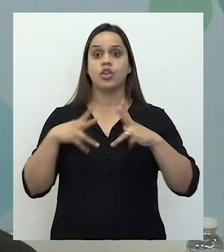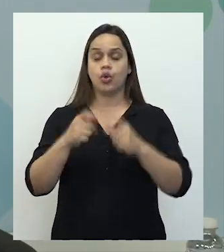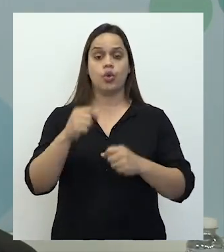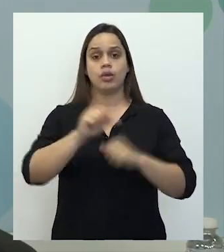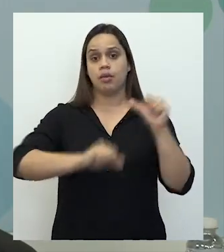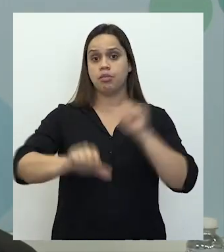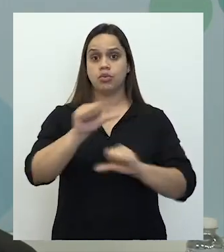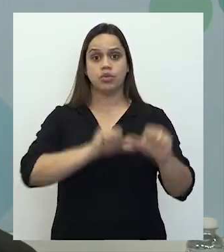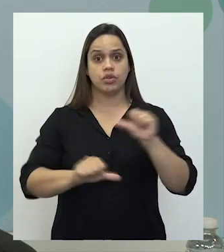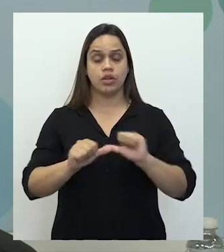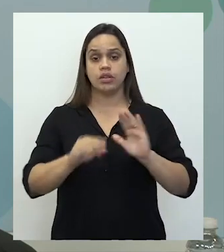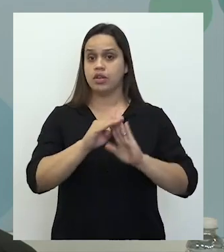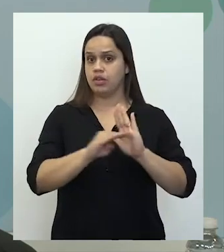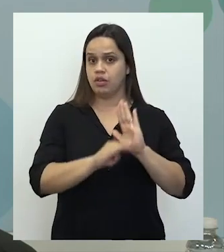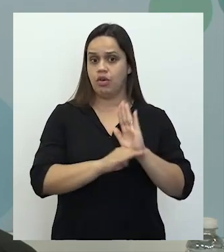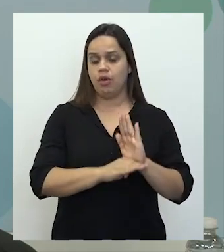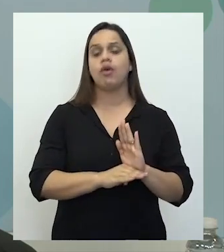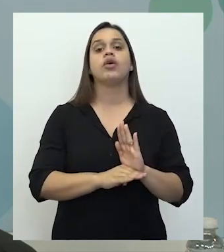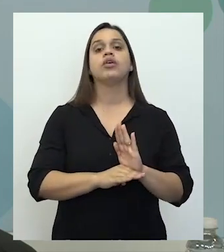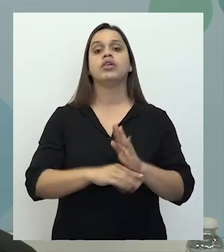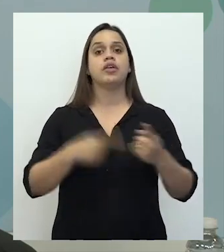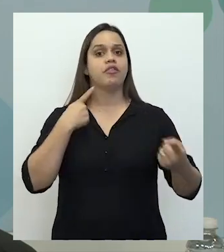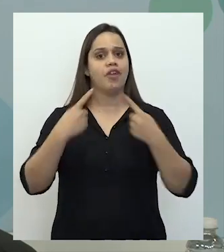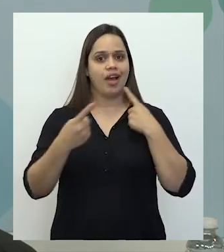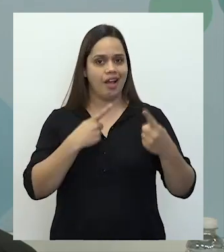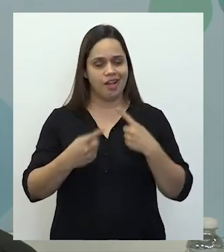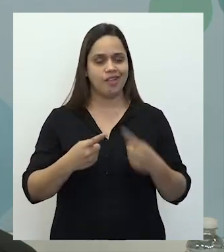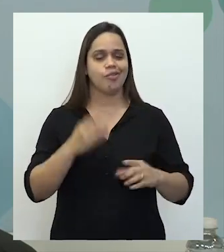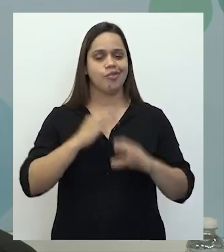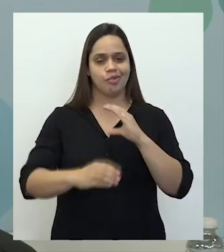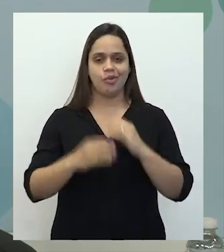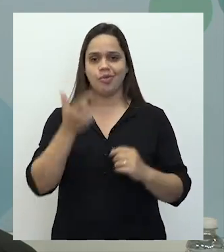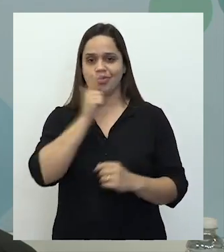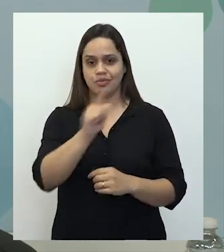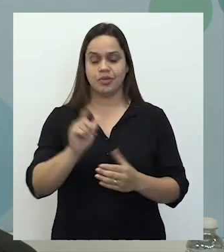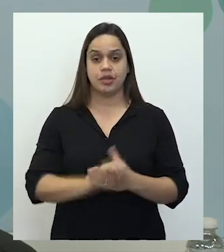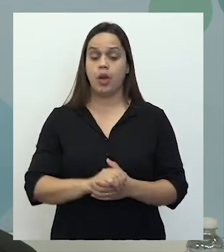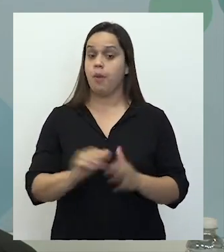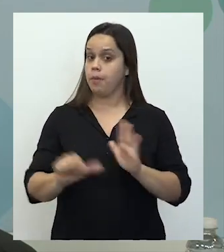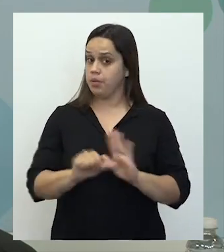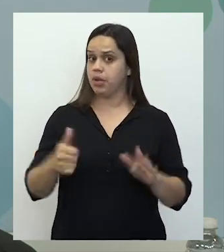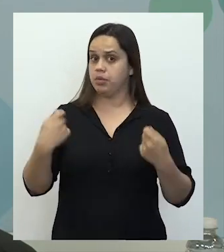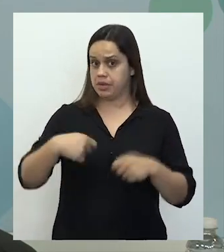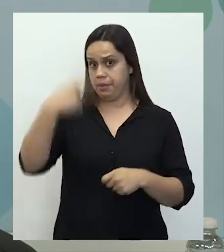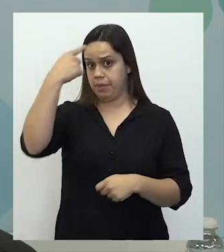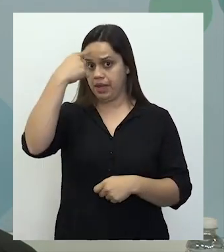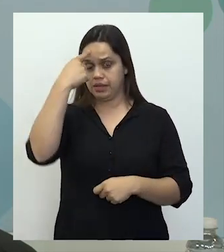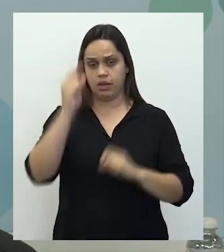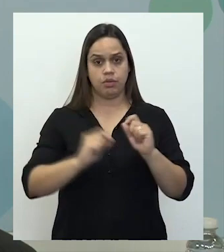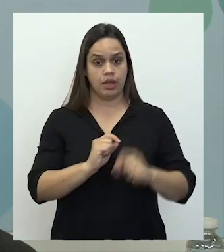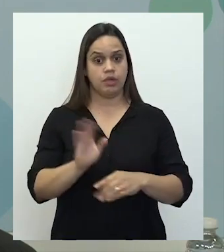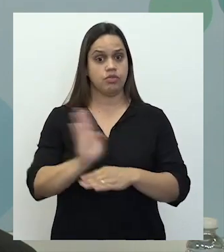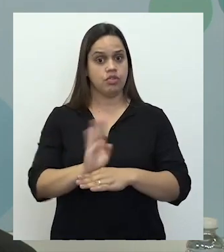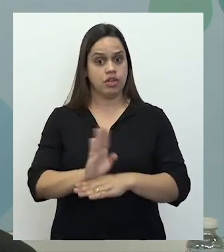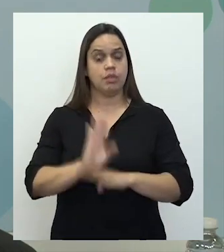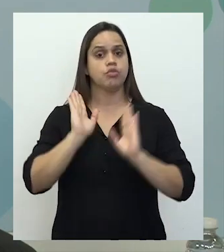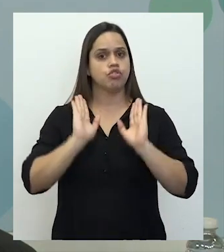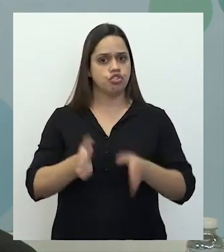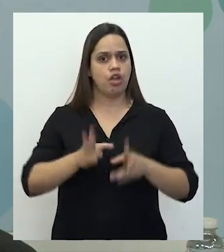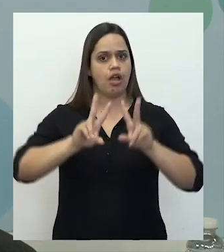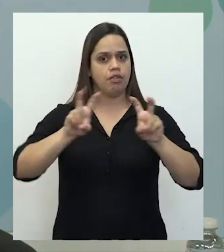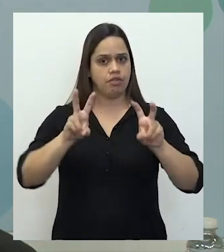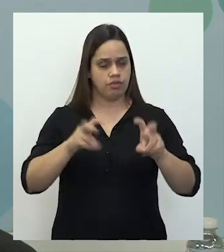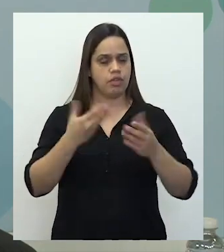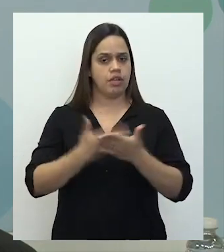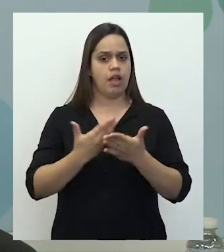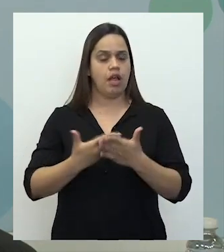em ordem, hoje a gente consiga se falar, se comunicar. Então, primeiro a gente precisa pensar, né, a questão do cinema, nós já vínhamos falando em